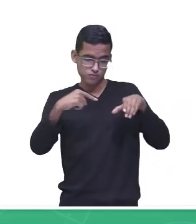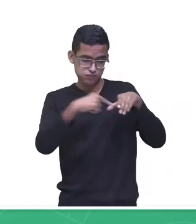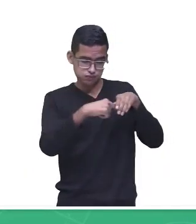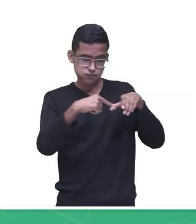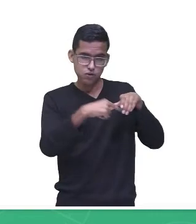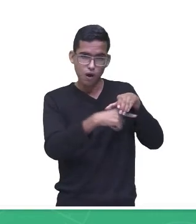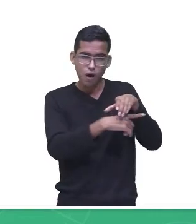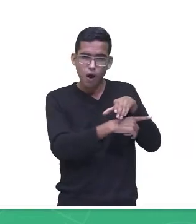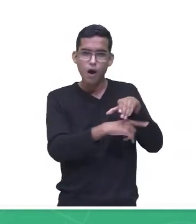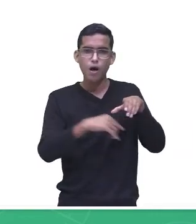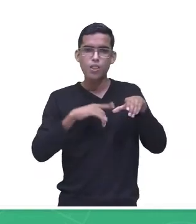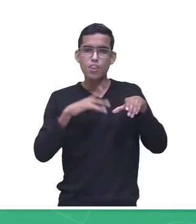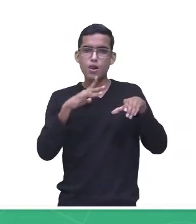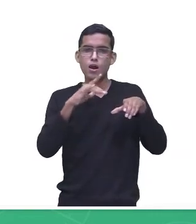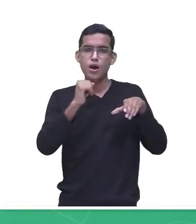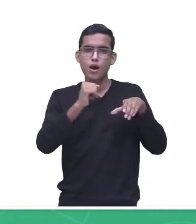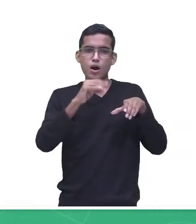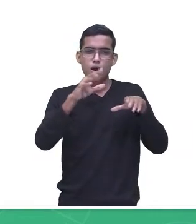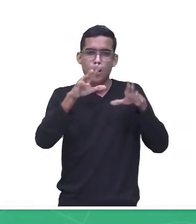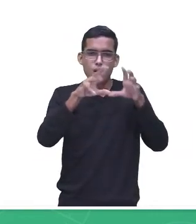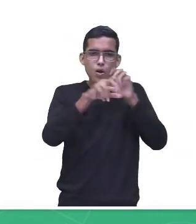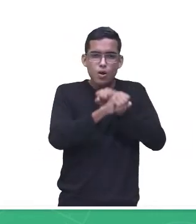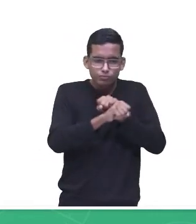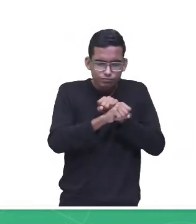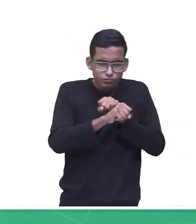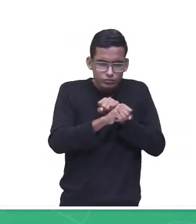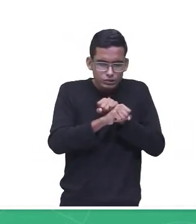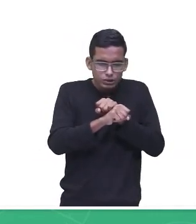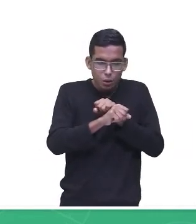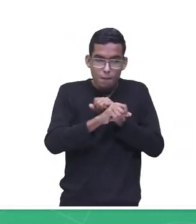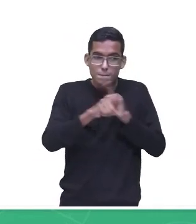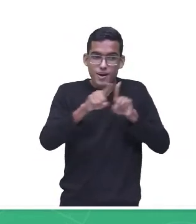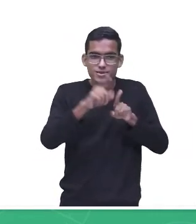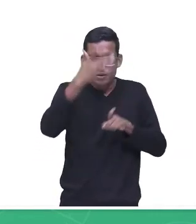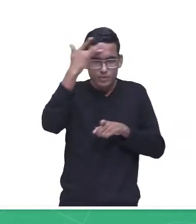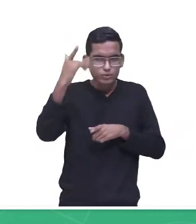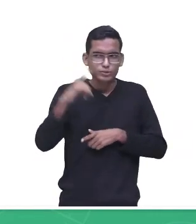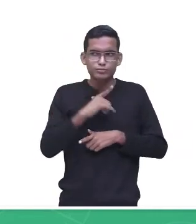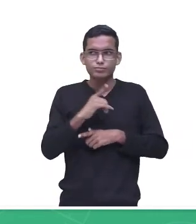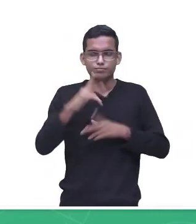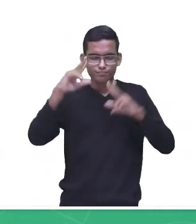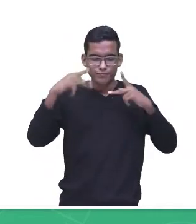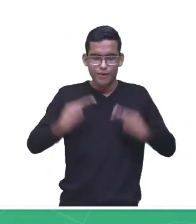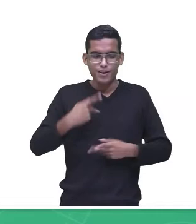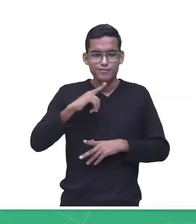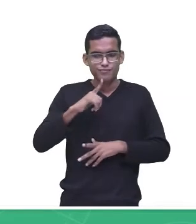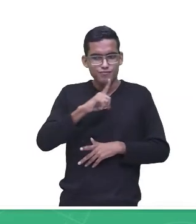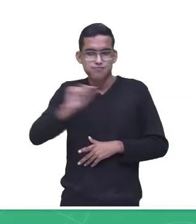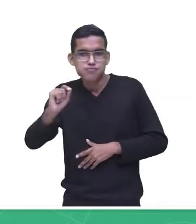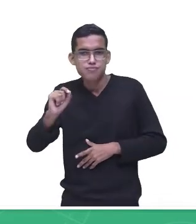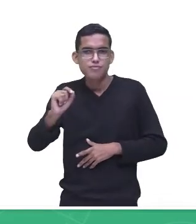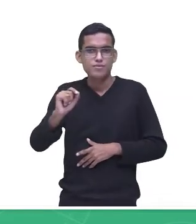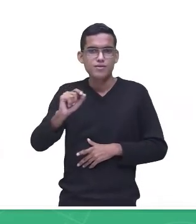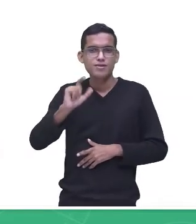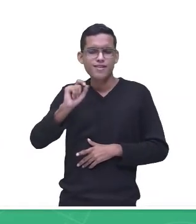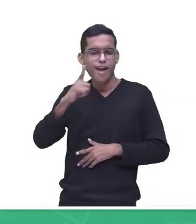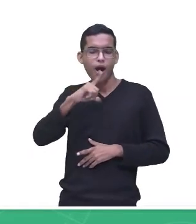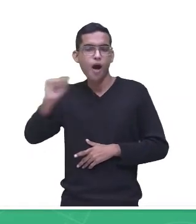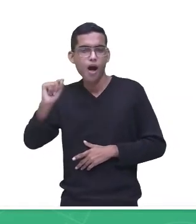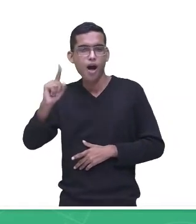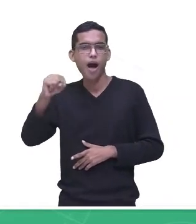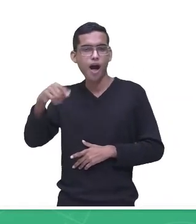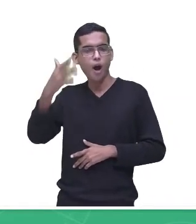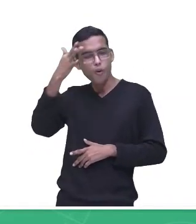da caverna, quem seria esse? O liberto. Quem é o liberto? O liberto é aquele filósofo. Platão chama